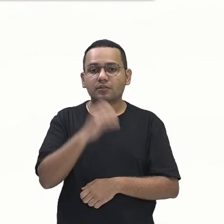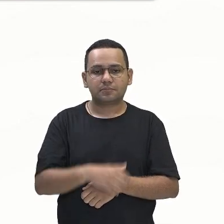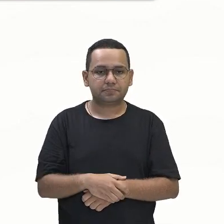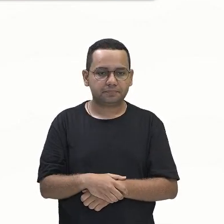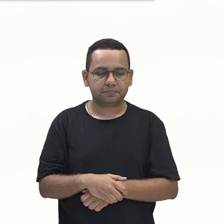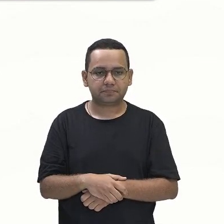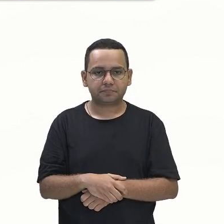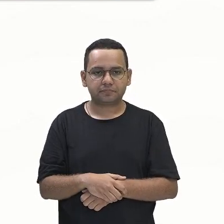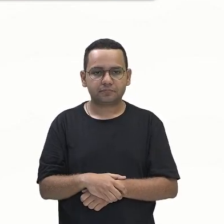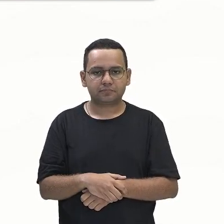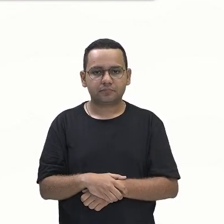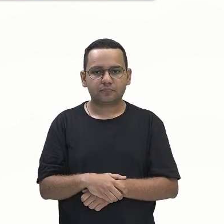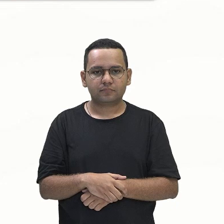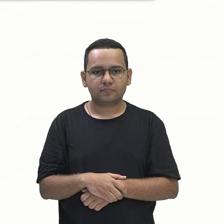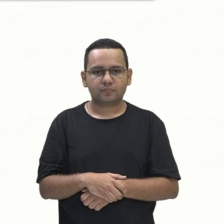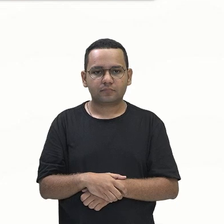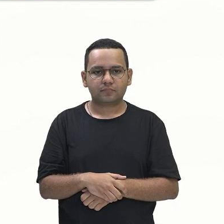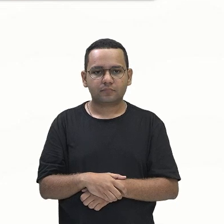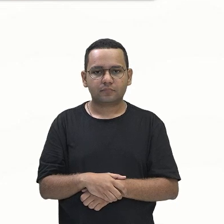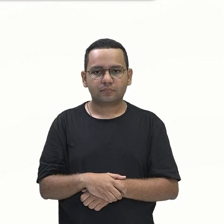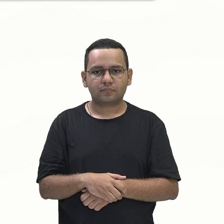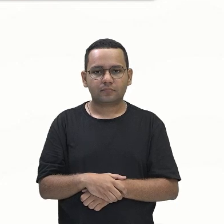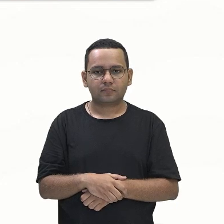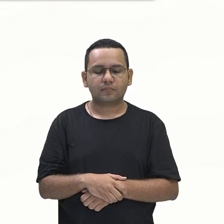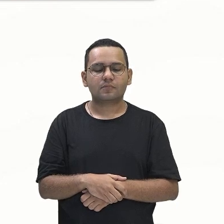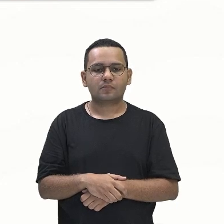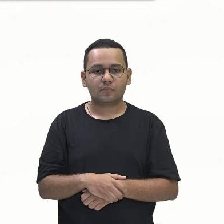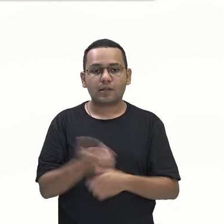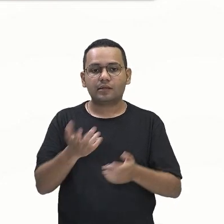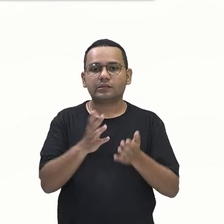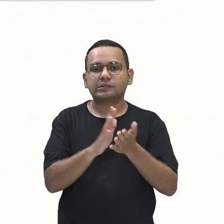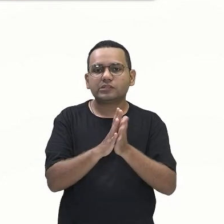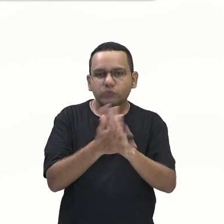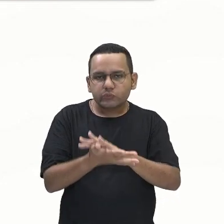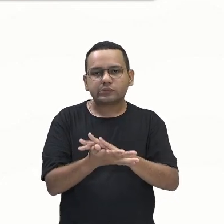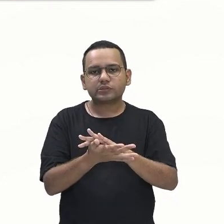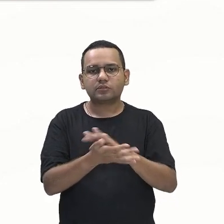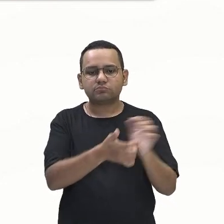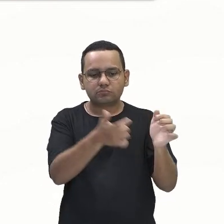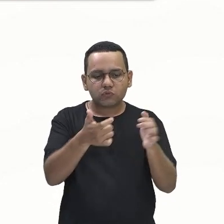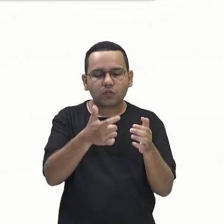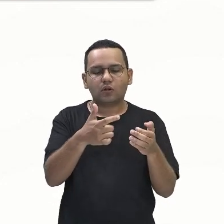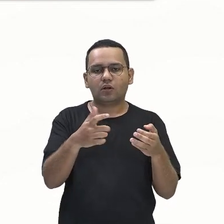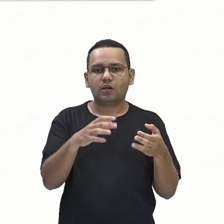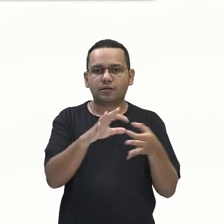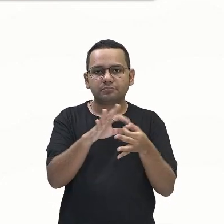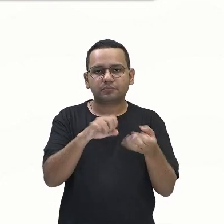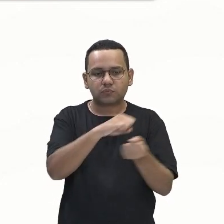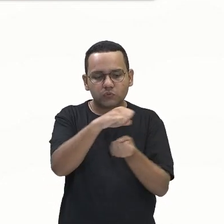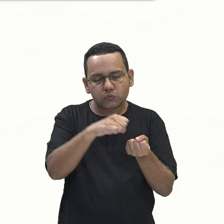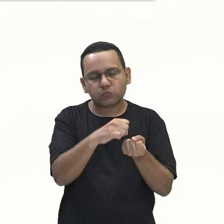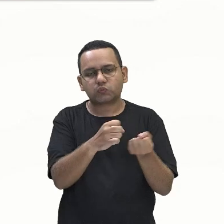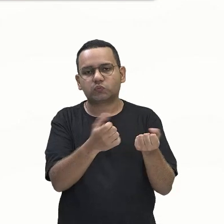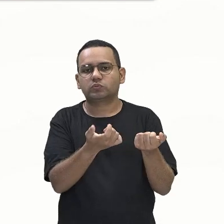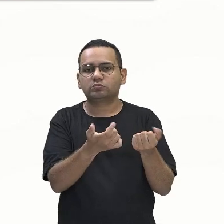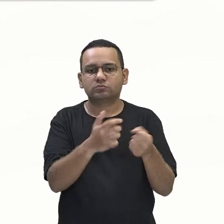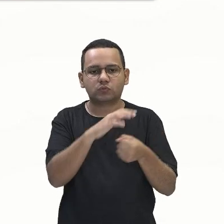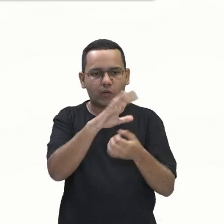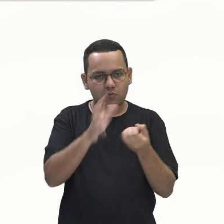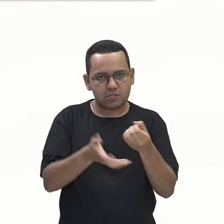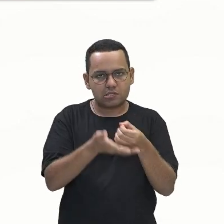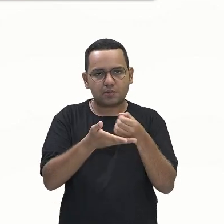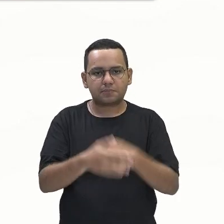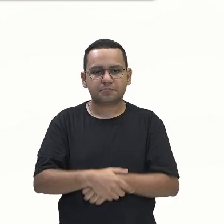ecossistemas, então a palavra degradação, ela já, por exemplo, aqui nós temos na nossa